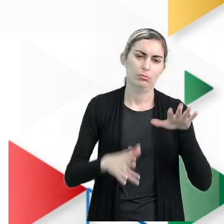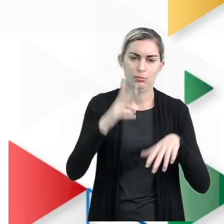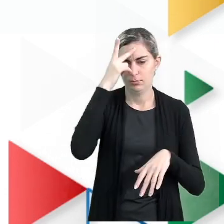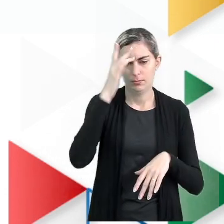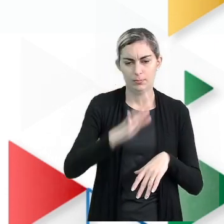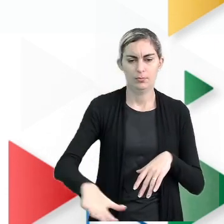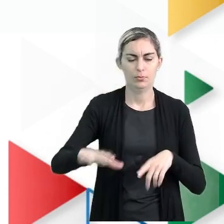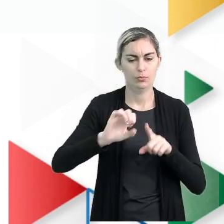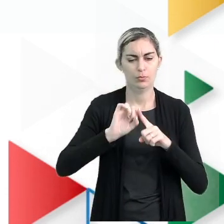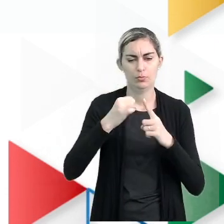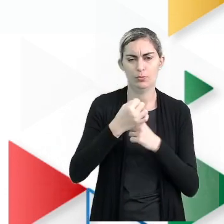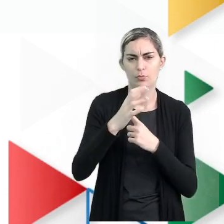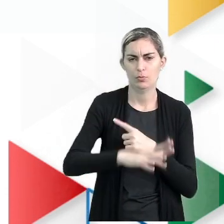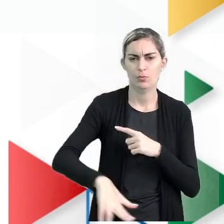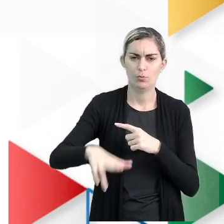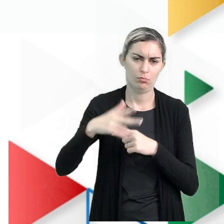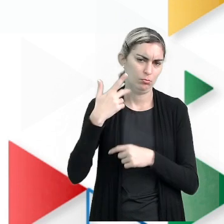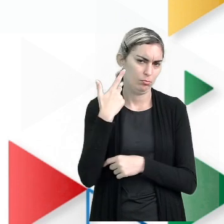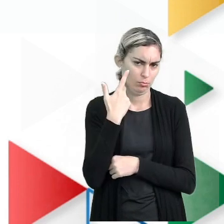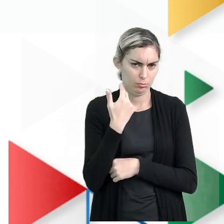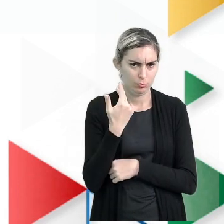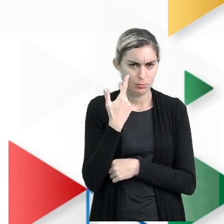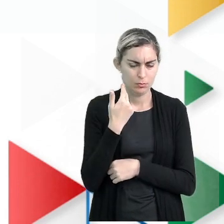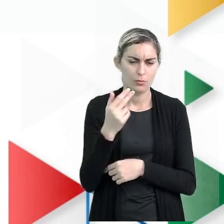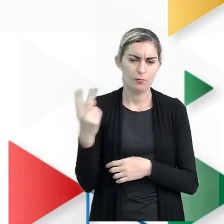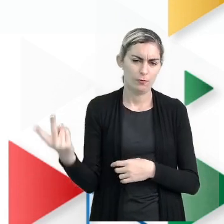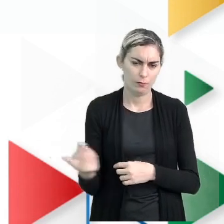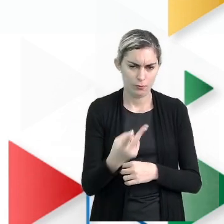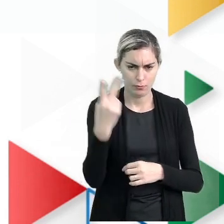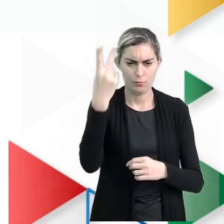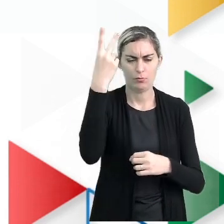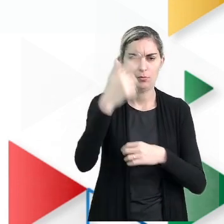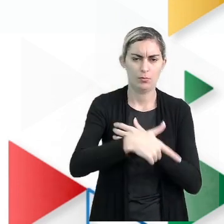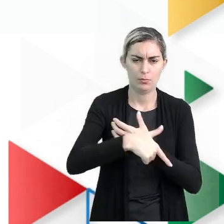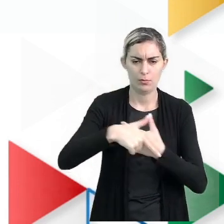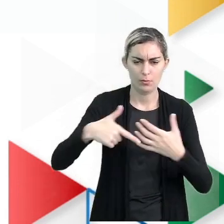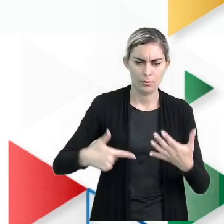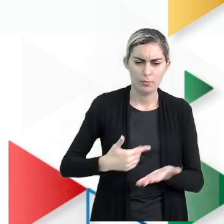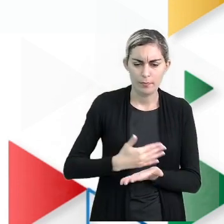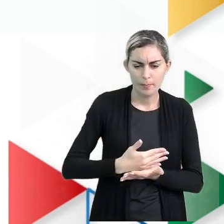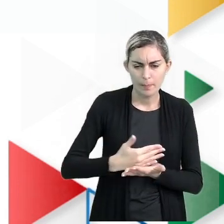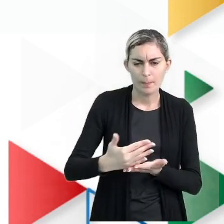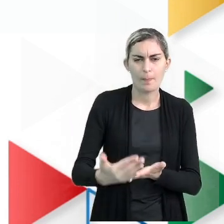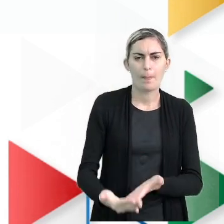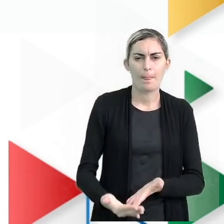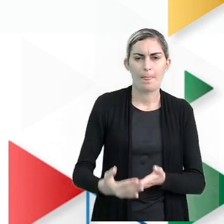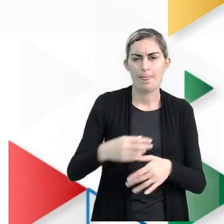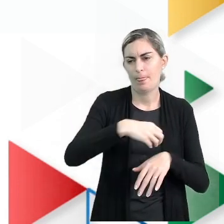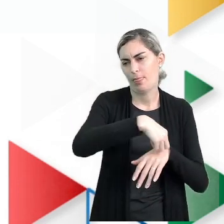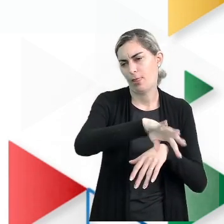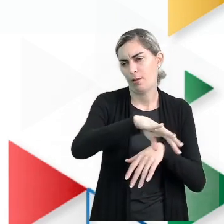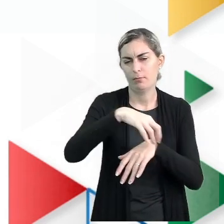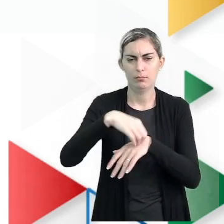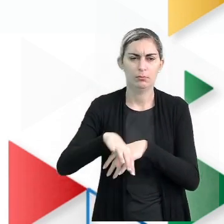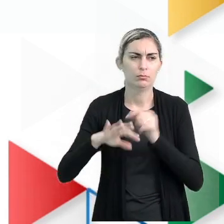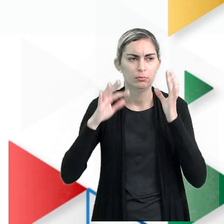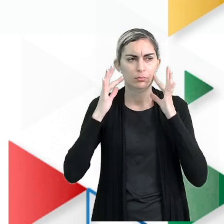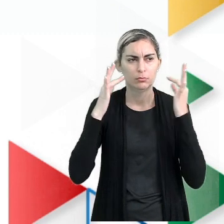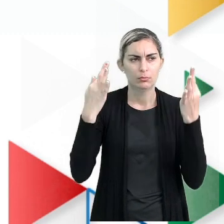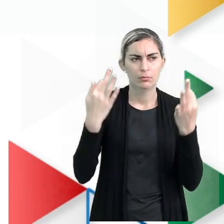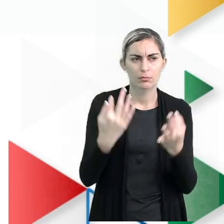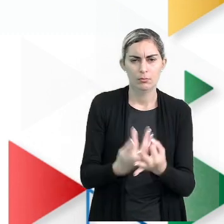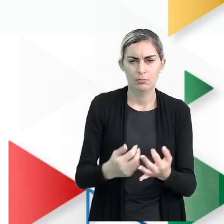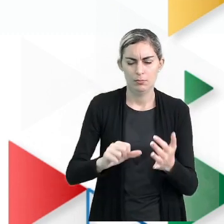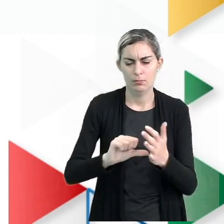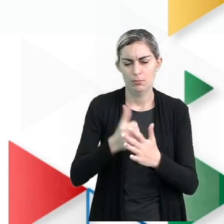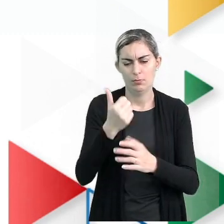sociedade. Normalmente, os valores morais começam a ser transmitidos pela família nos primeiros anos